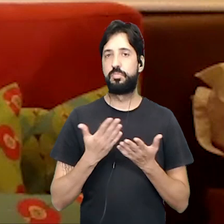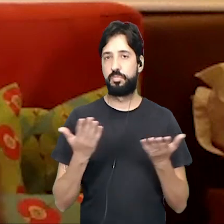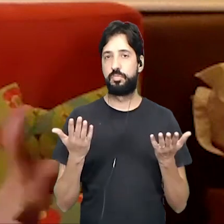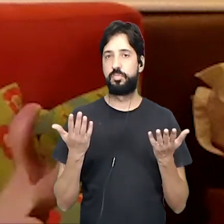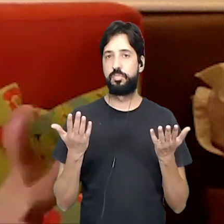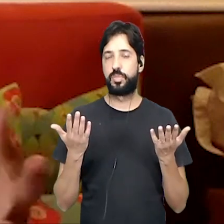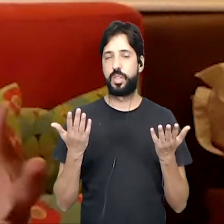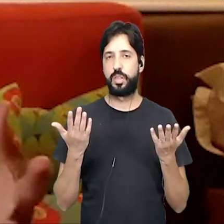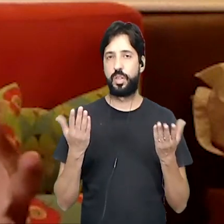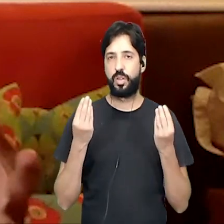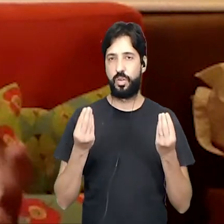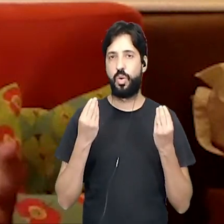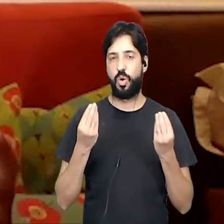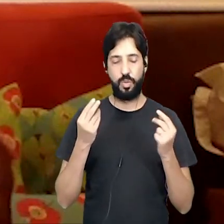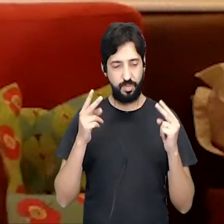percebendo, né?